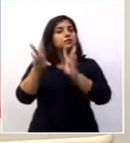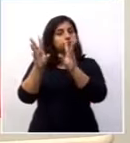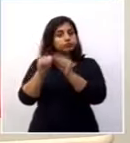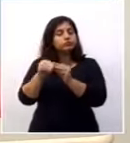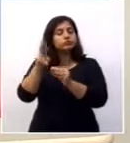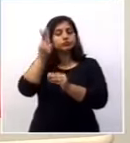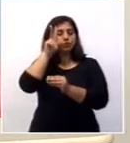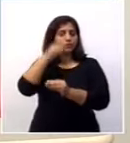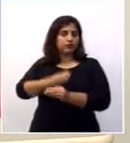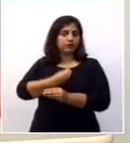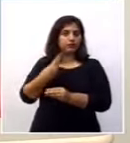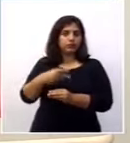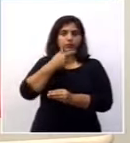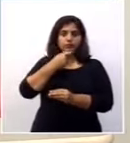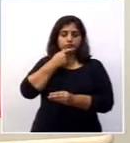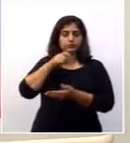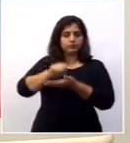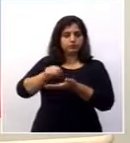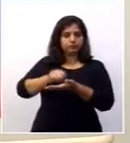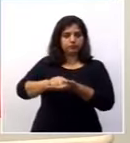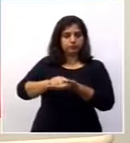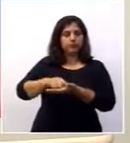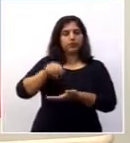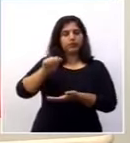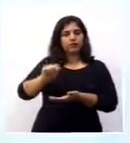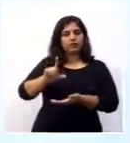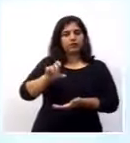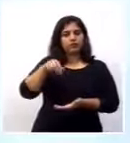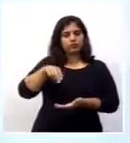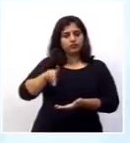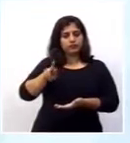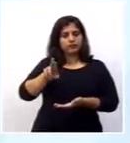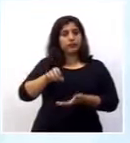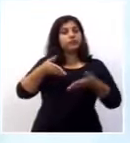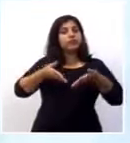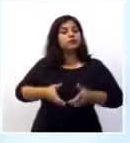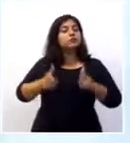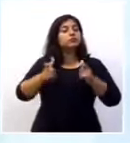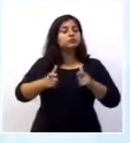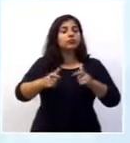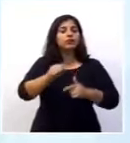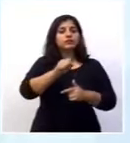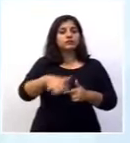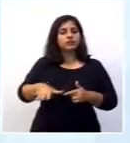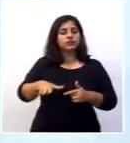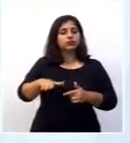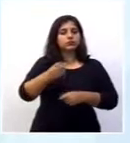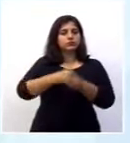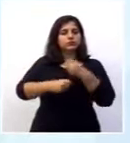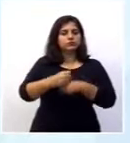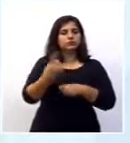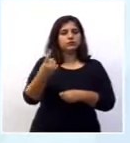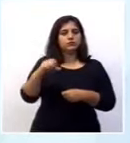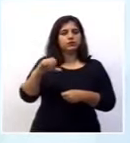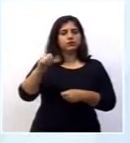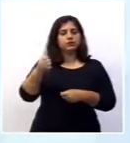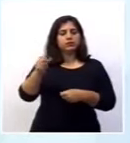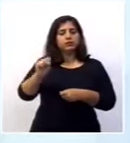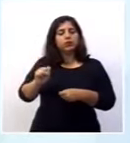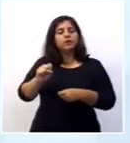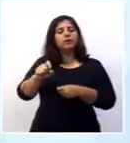do nosso autor, o Alexandre Camilo. Ele nasceu em Santos, né? Em 68, é formado em artes